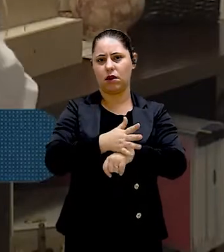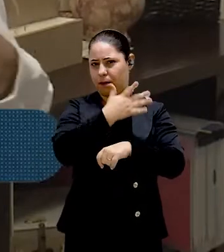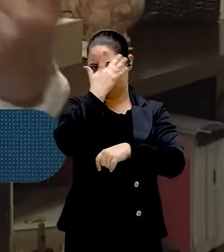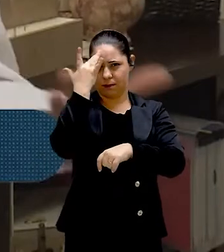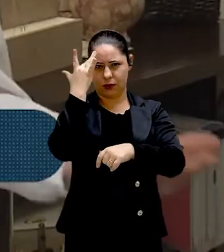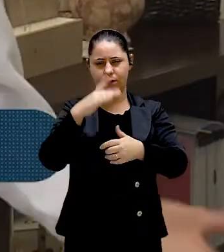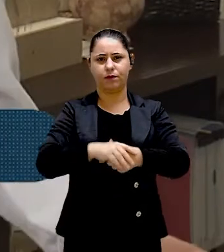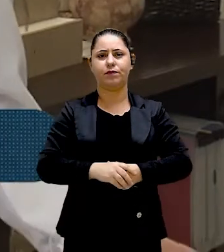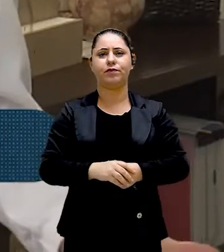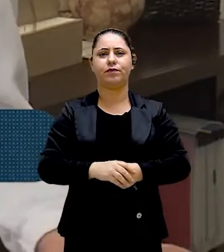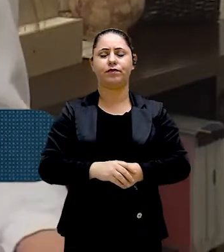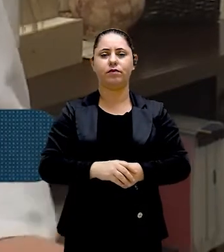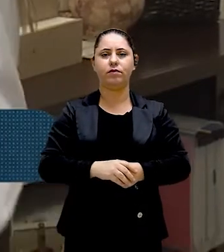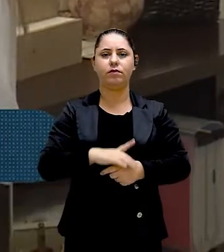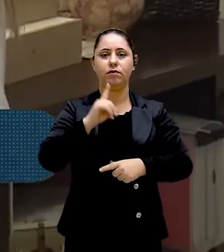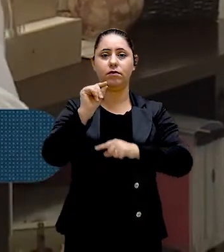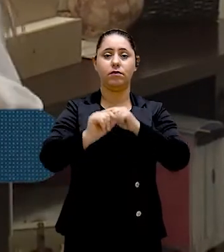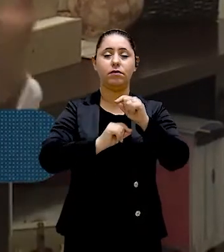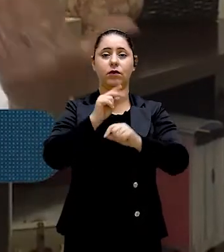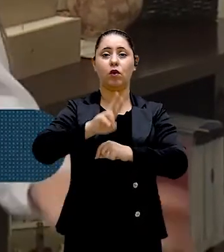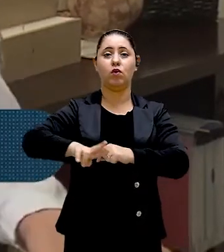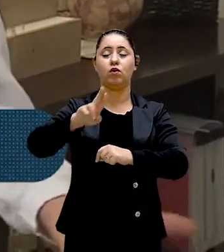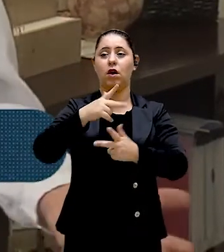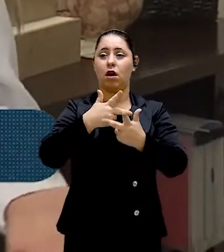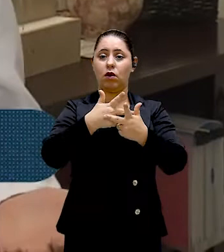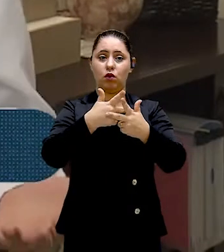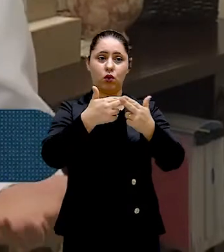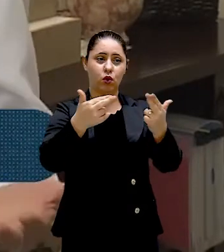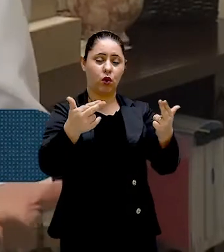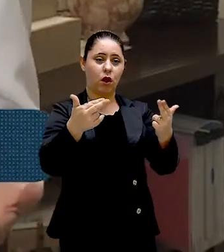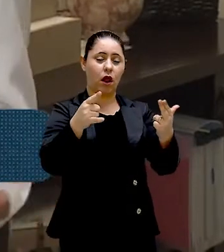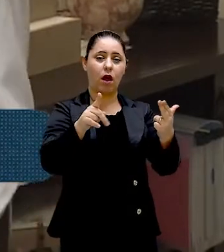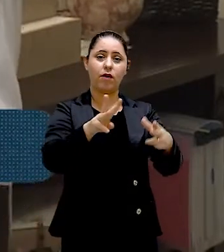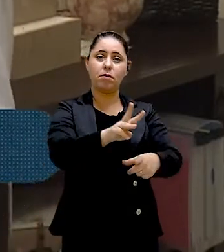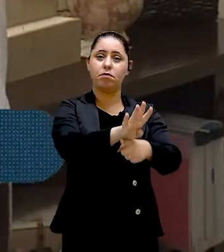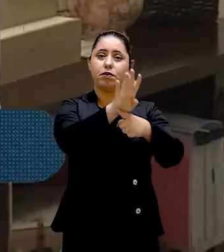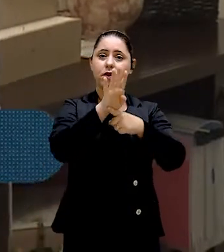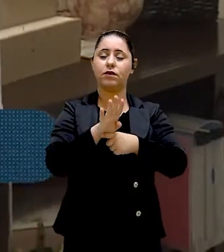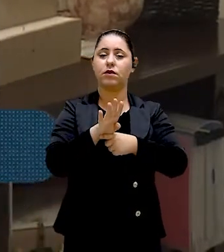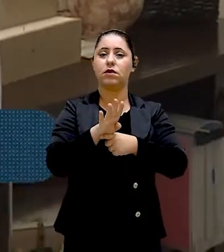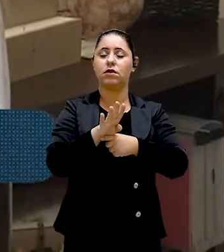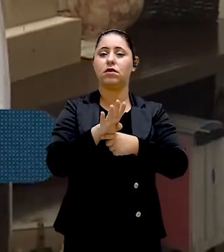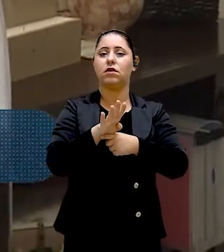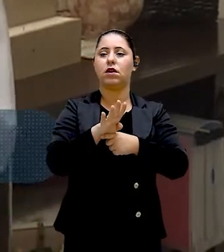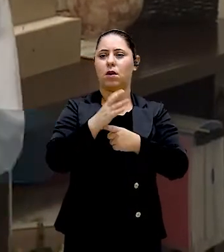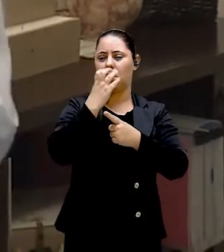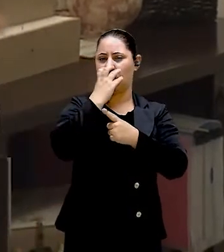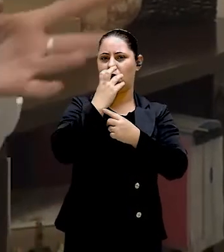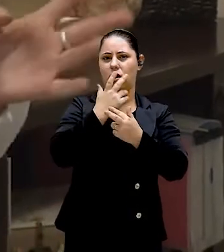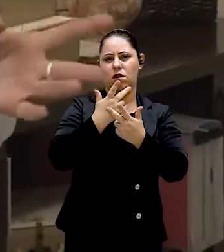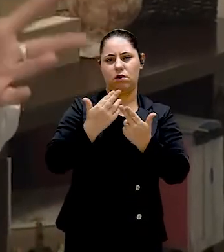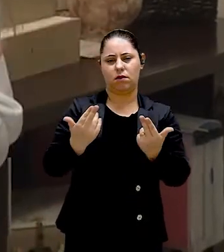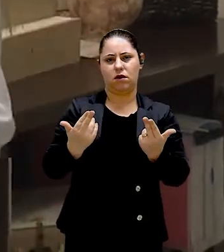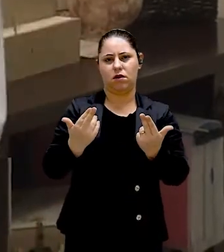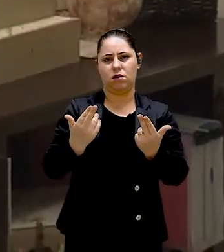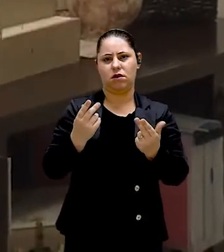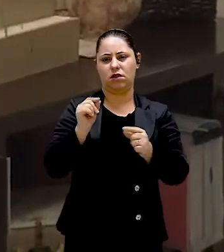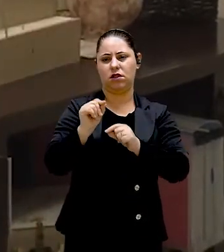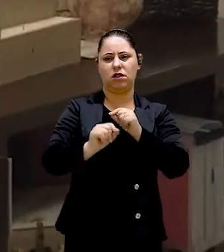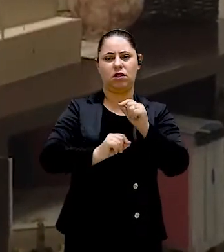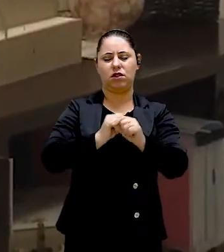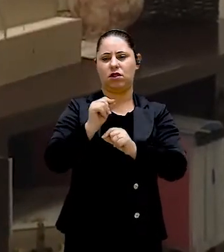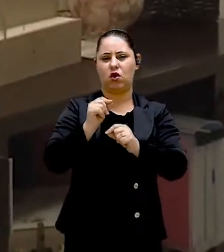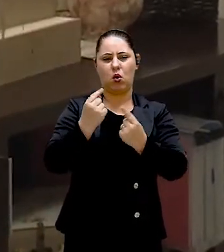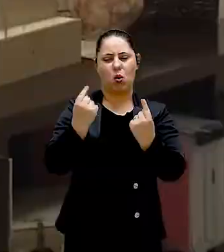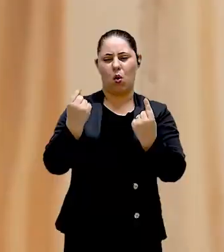porque elas usariam os cosméticos, elas seriam beneficiadas, ou em animais que ia completamente contra assim,